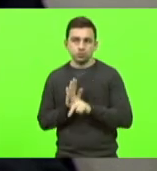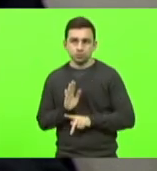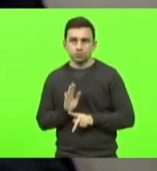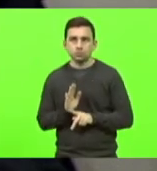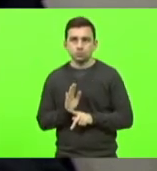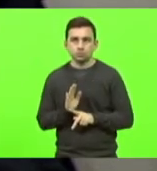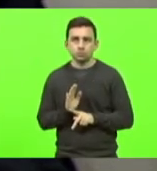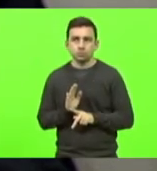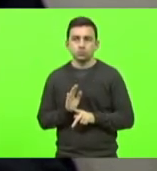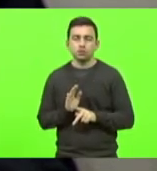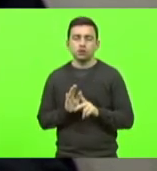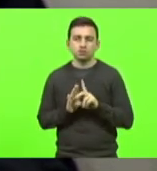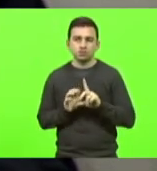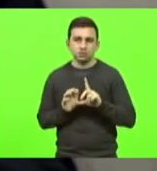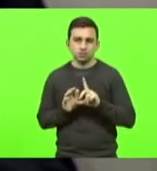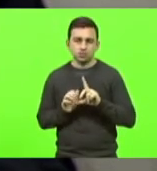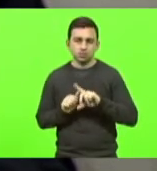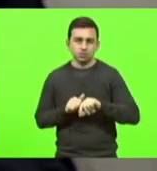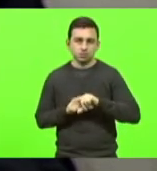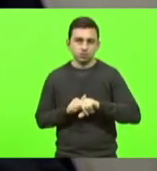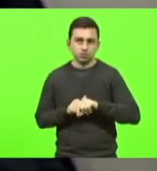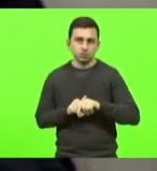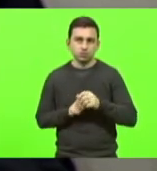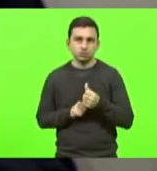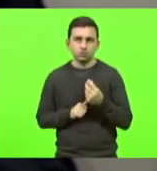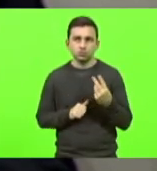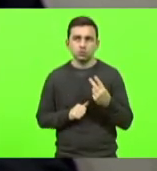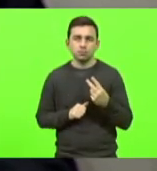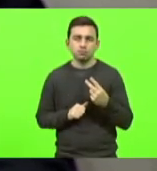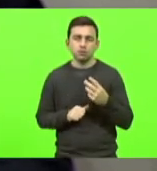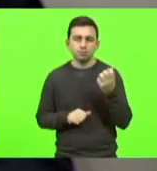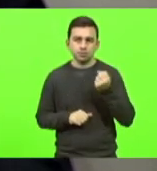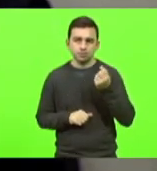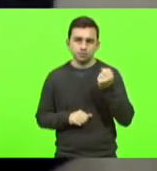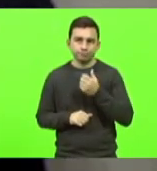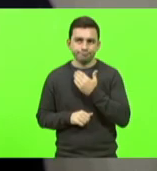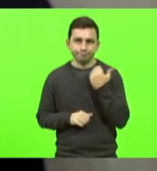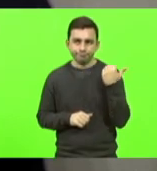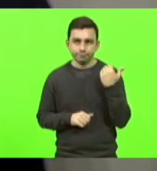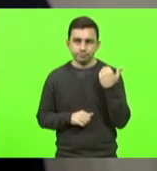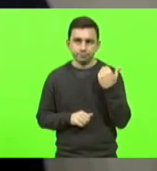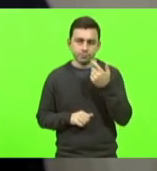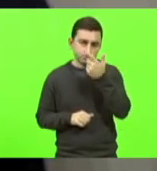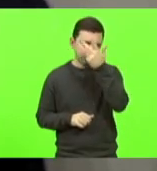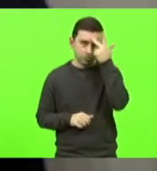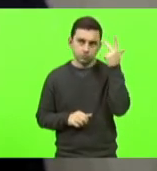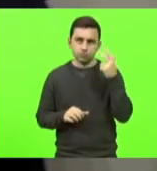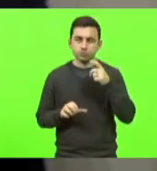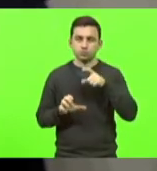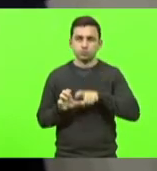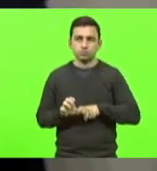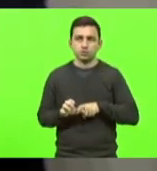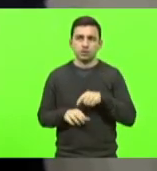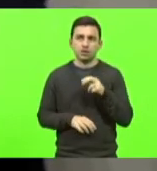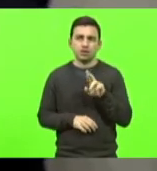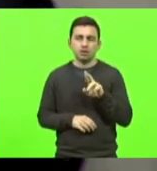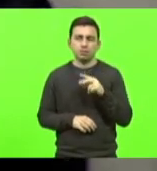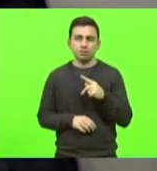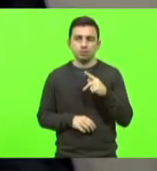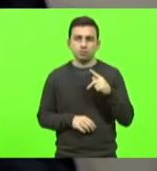artigo 73 a pensão por morte concedida a dependentes de segurado rpps